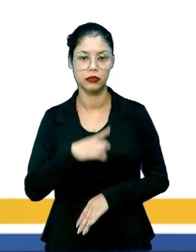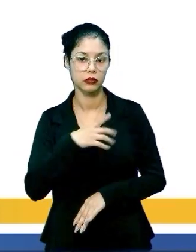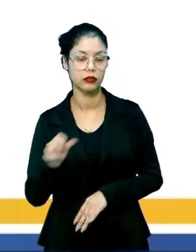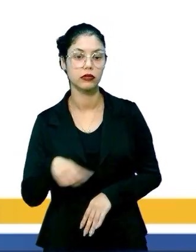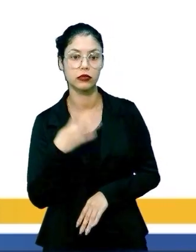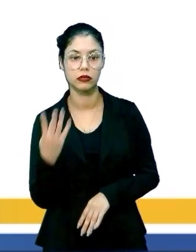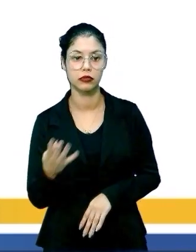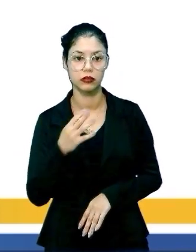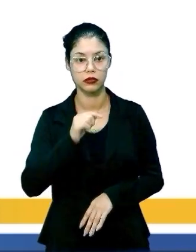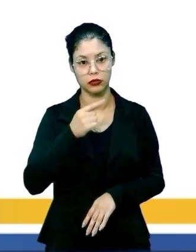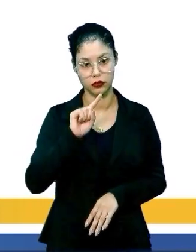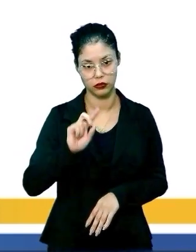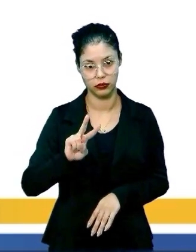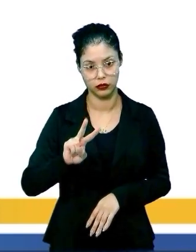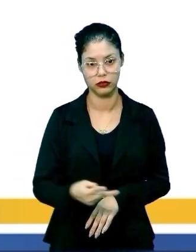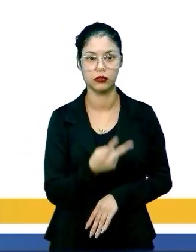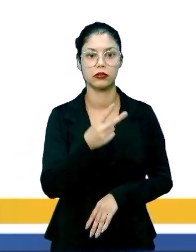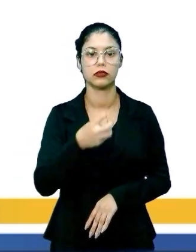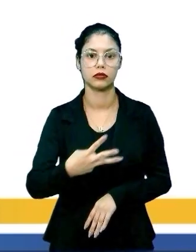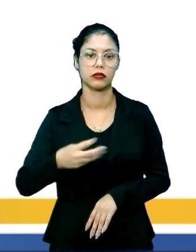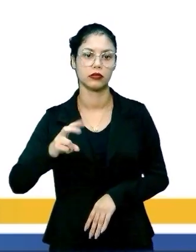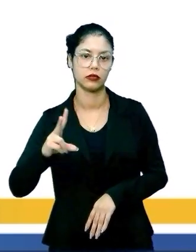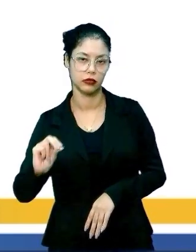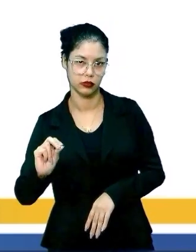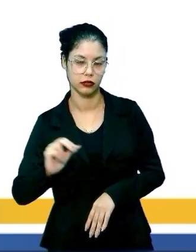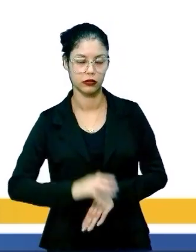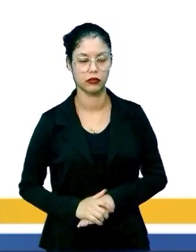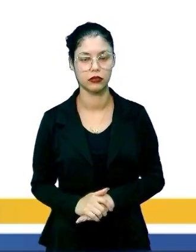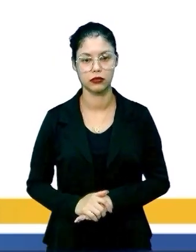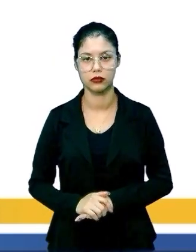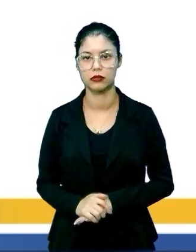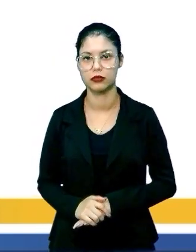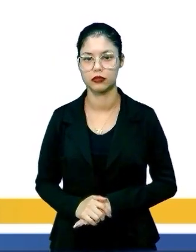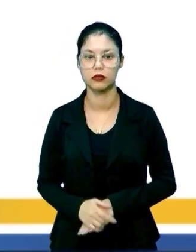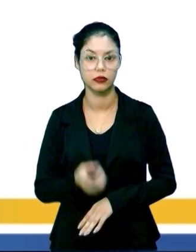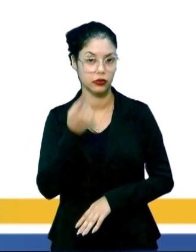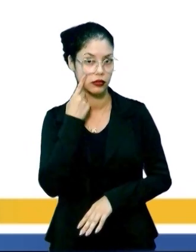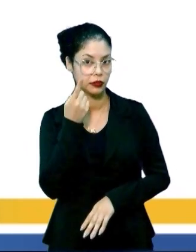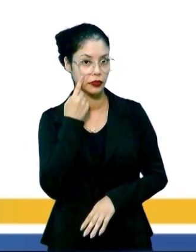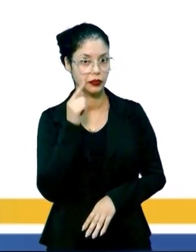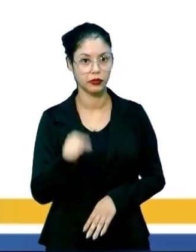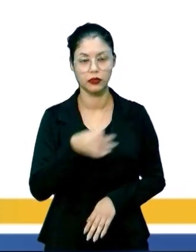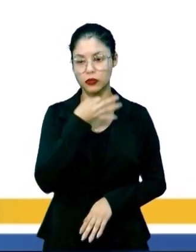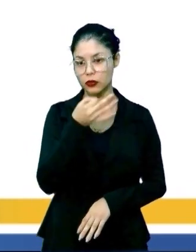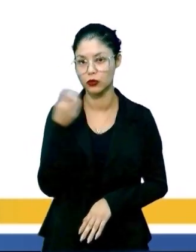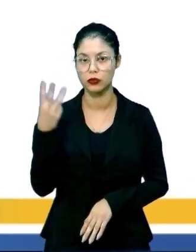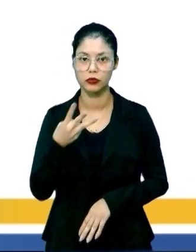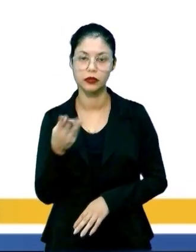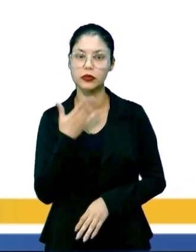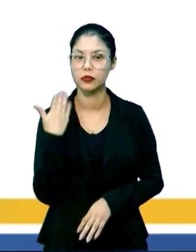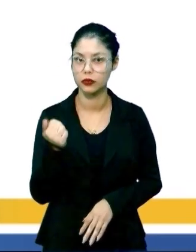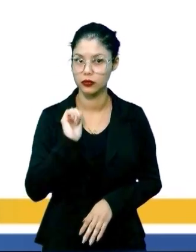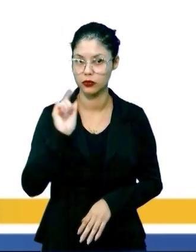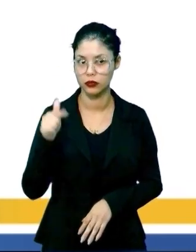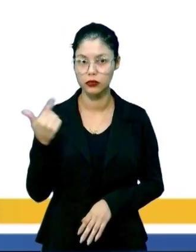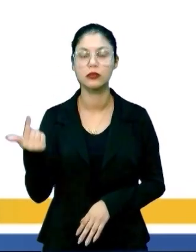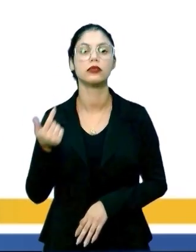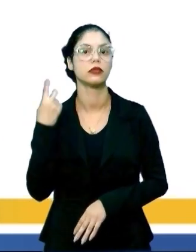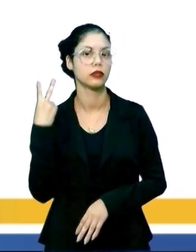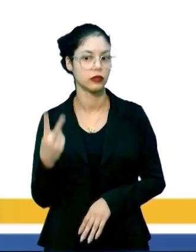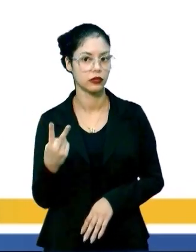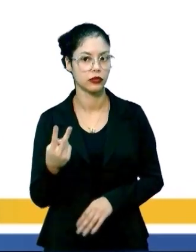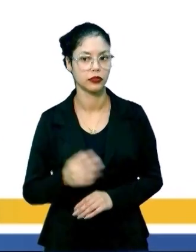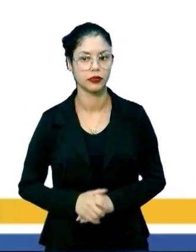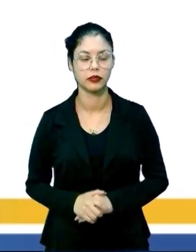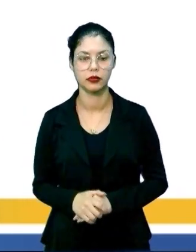ele ficaria com um saldo de 2.350. Observe que essa opção 3 já é melhor que a opção